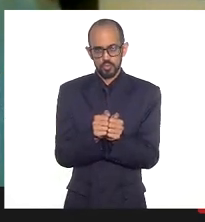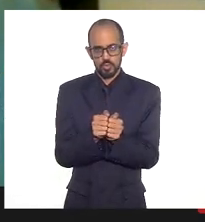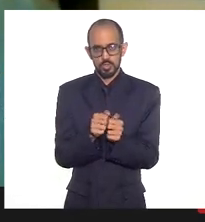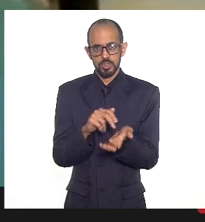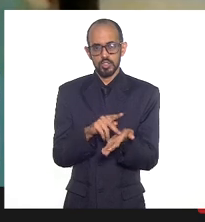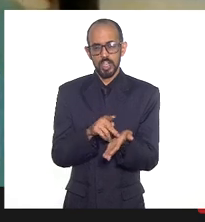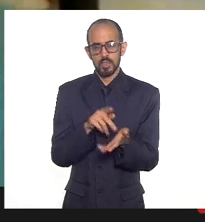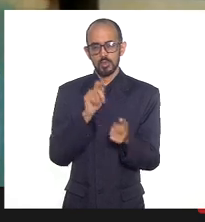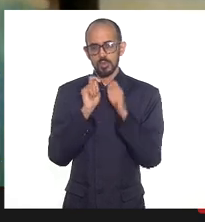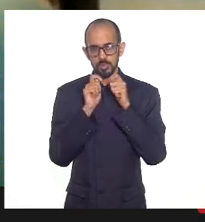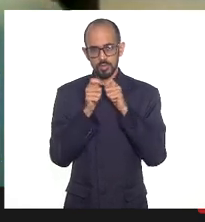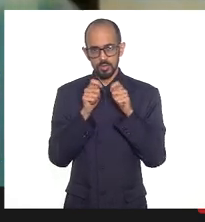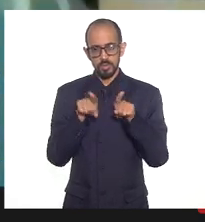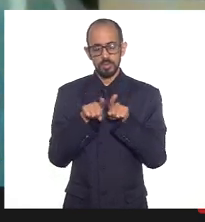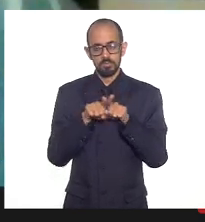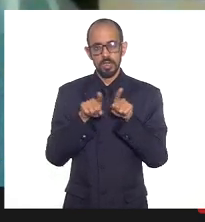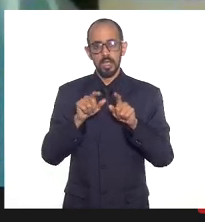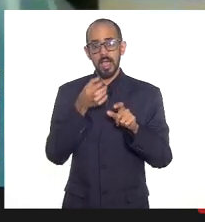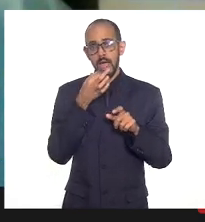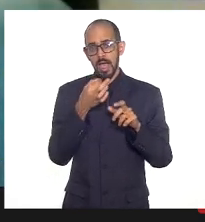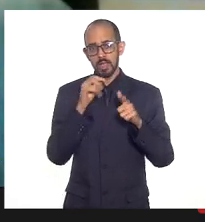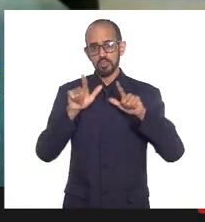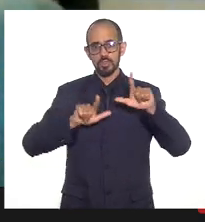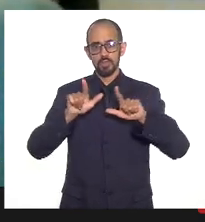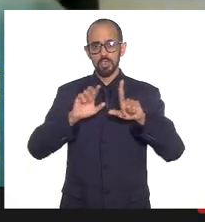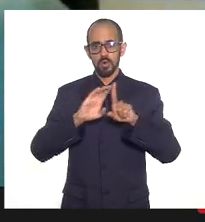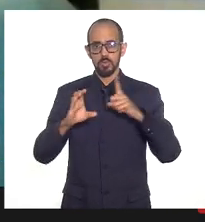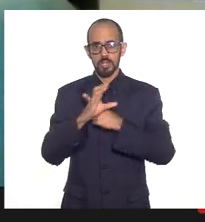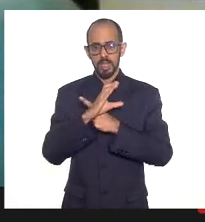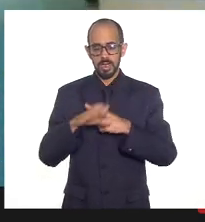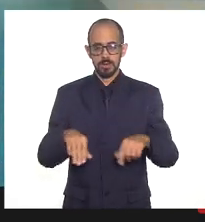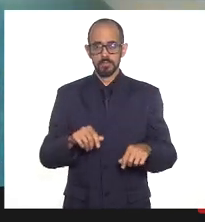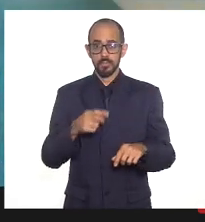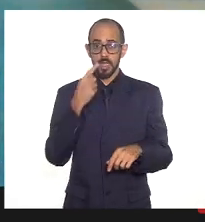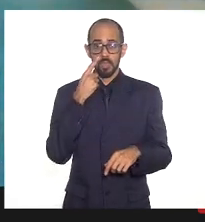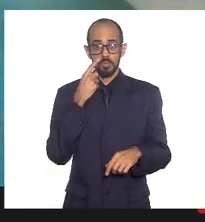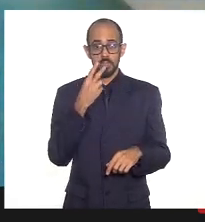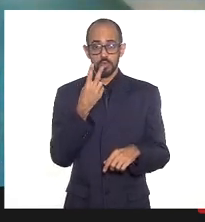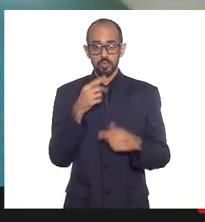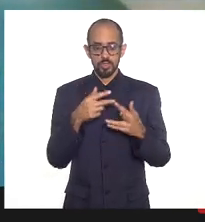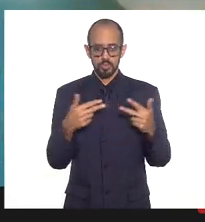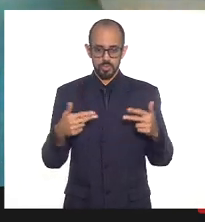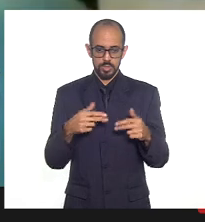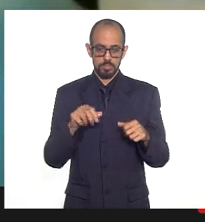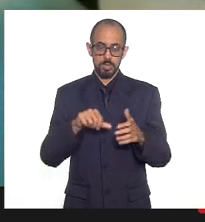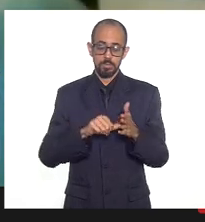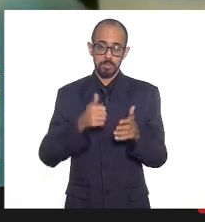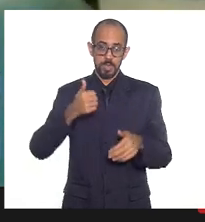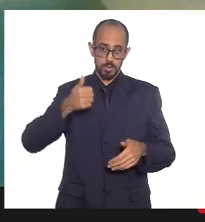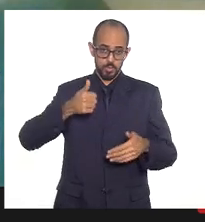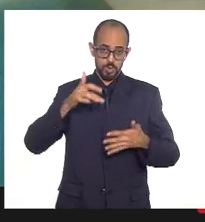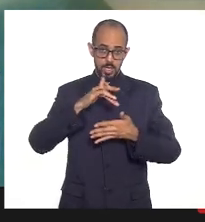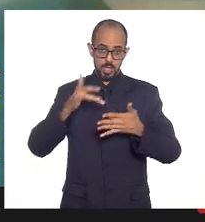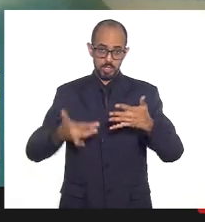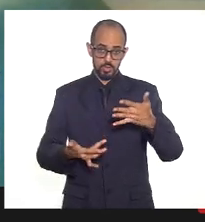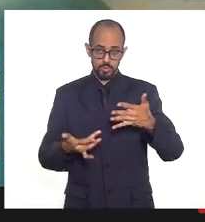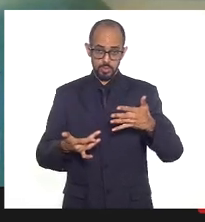só rádios, mas TVs comunitárias? Eu vejo 2 mudanças grandes. Primeiro, obviamente, as redes sociais.